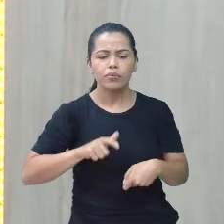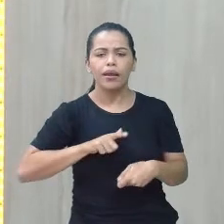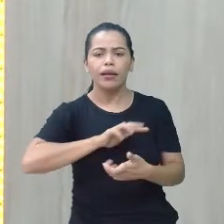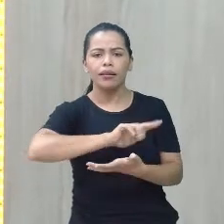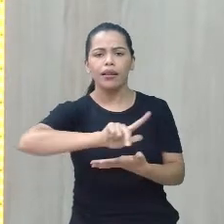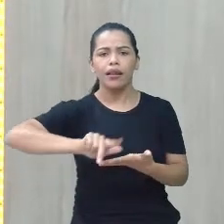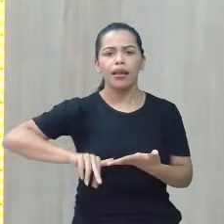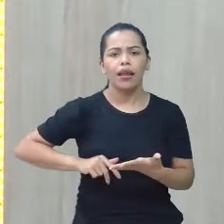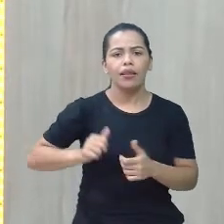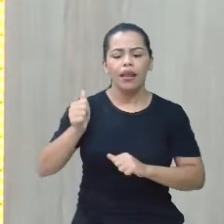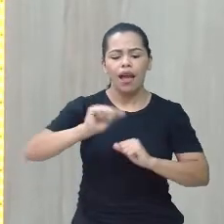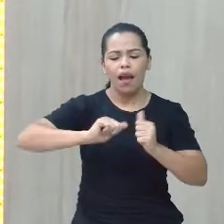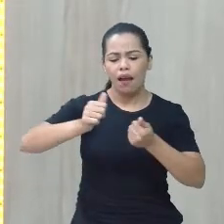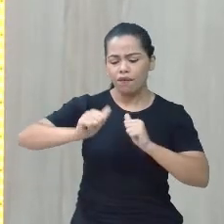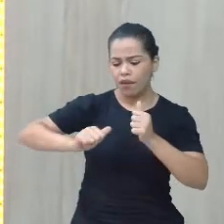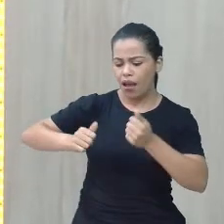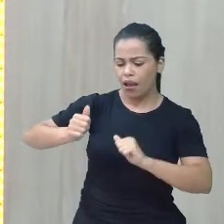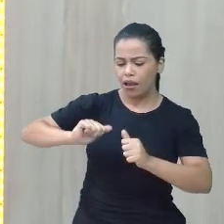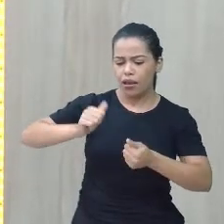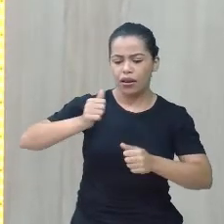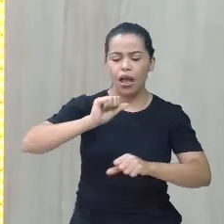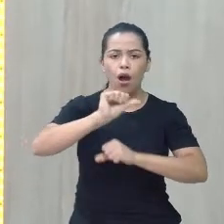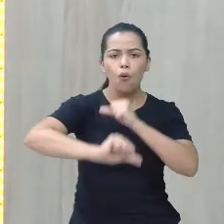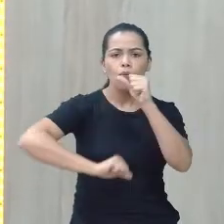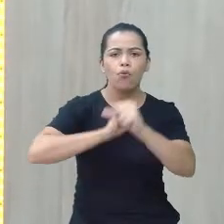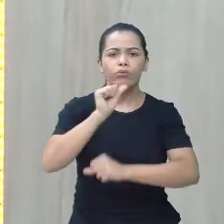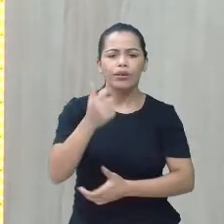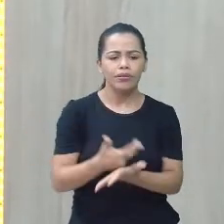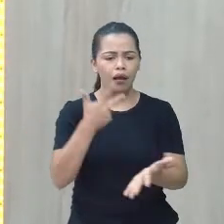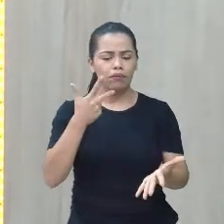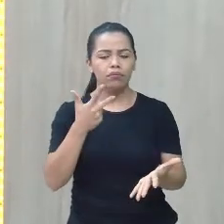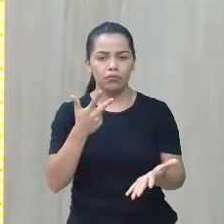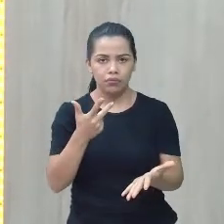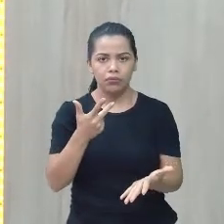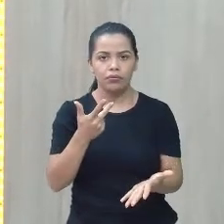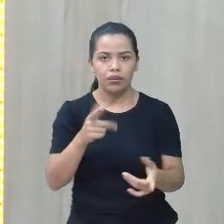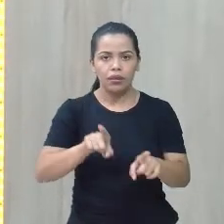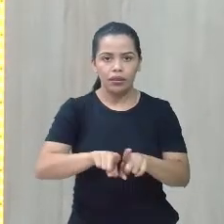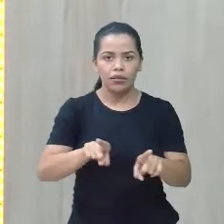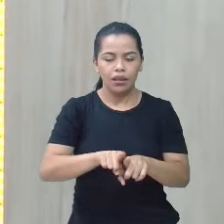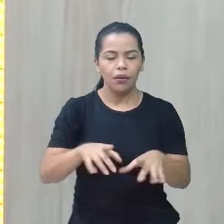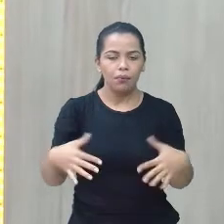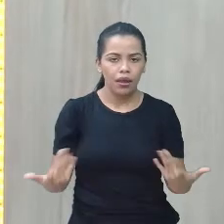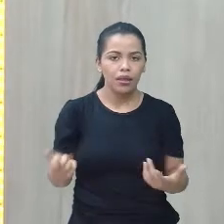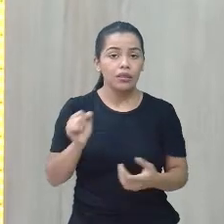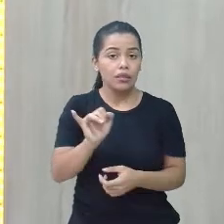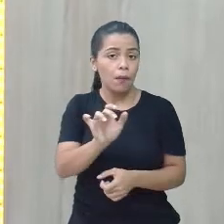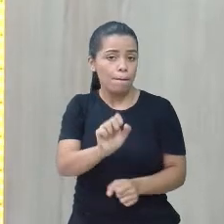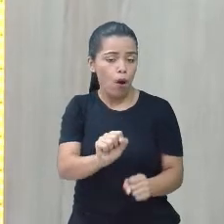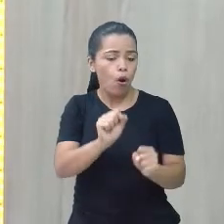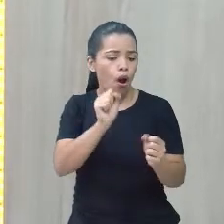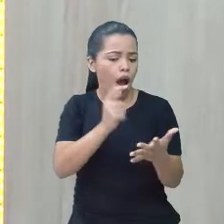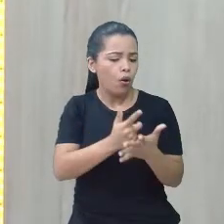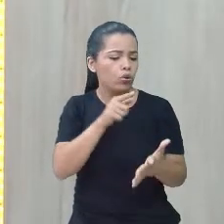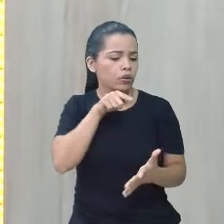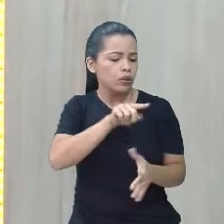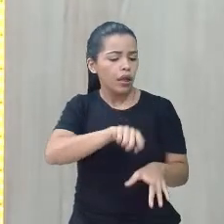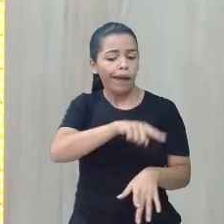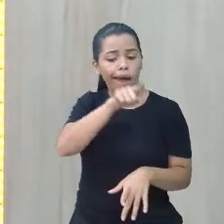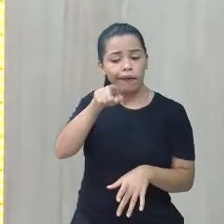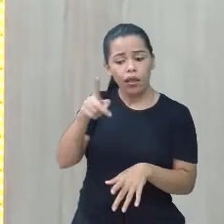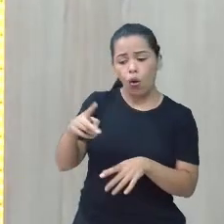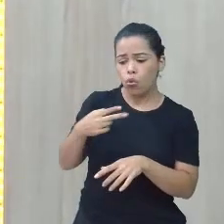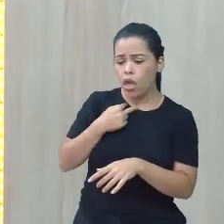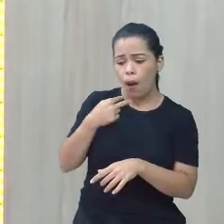de avaliar essas mudanças repentinas, ou até mesmo a outra face. Se pode acontecer isso, então não pode